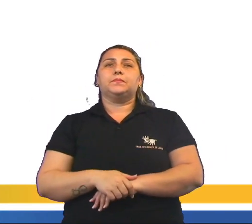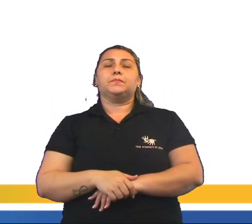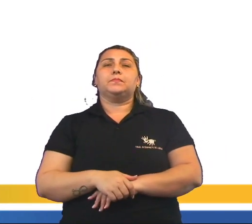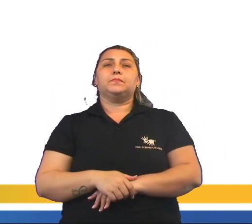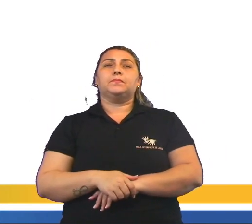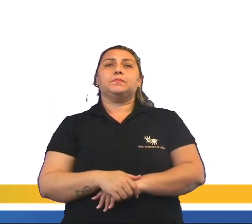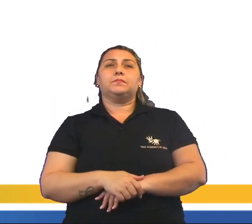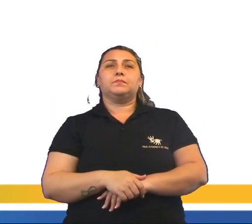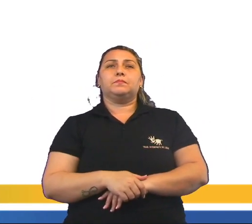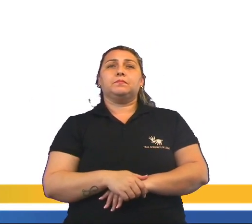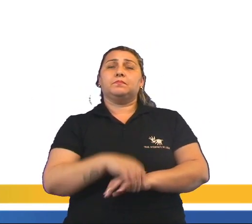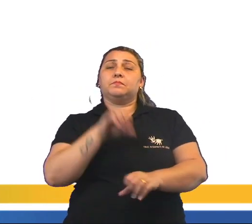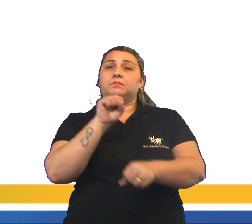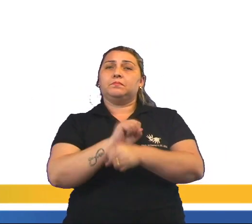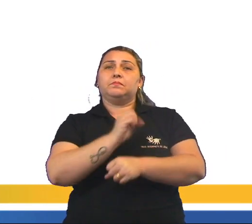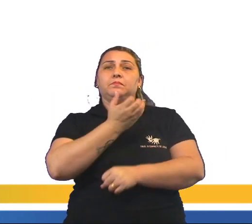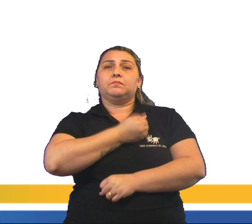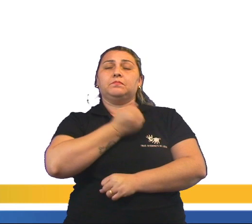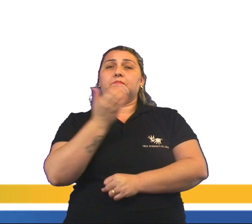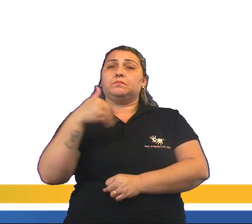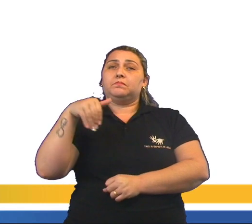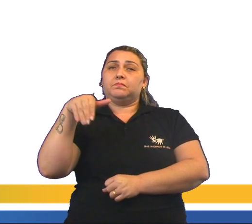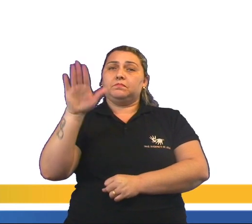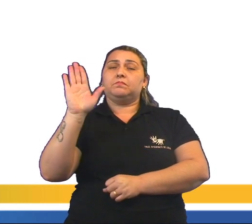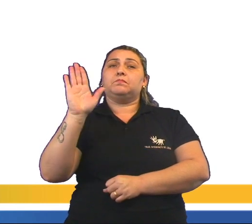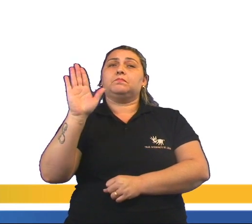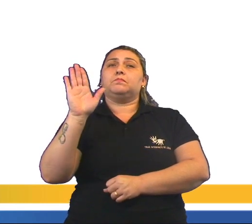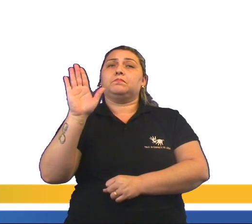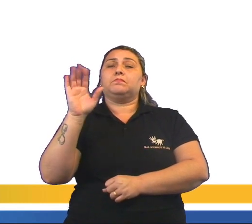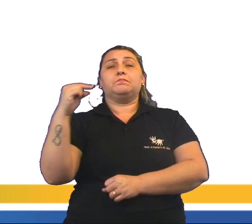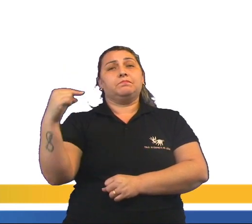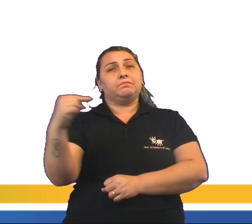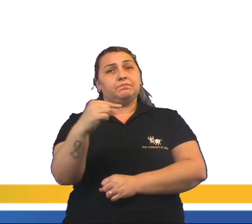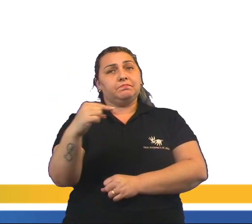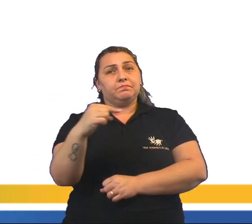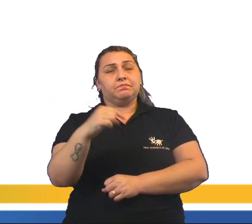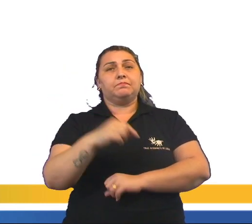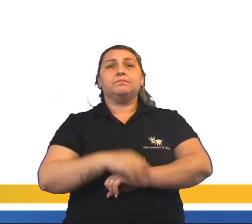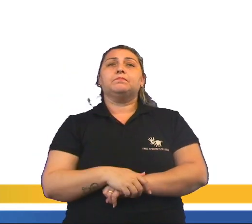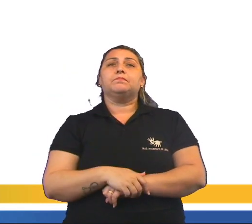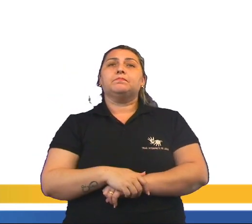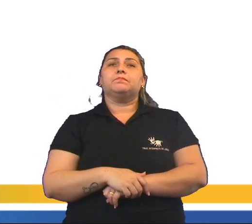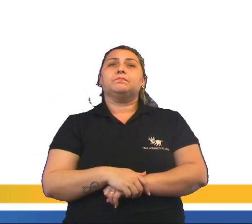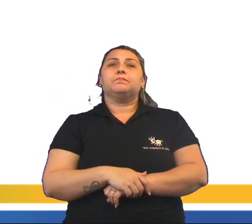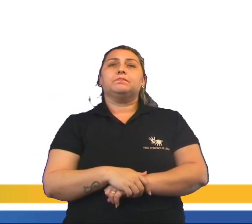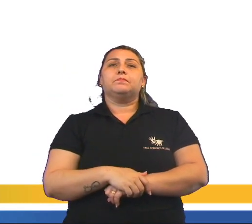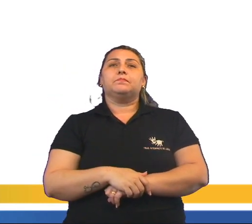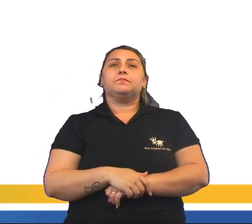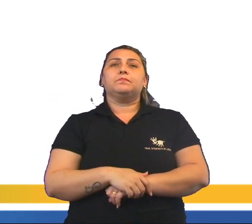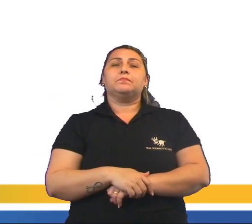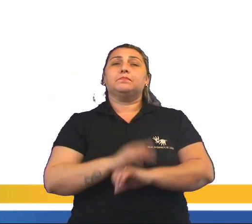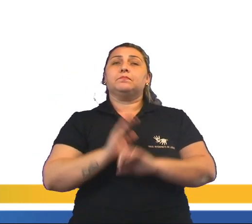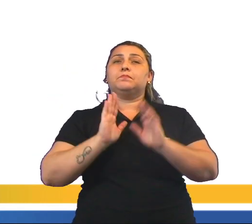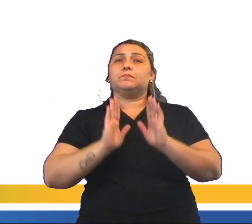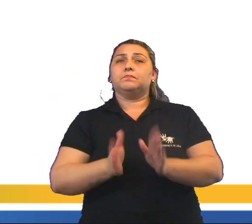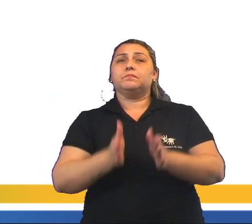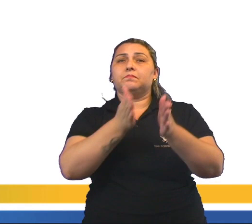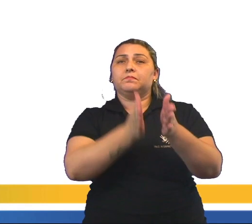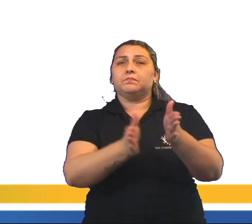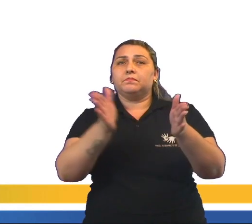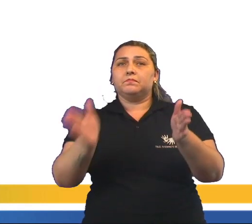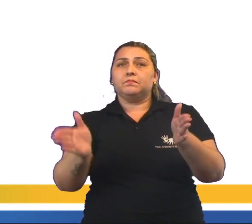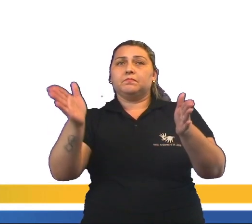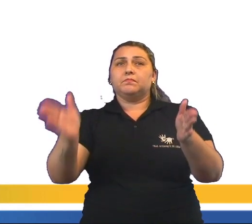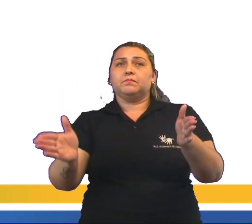1 então ele para número maior só que sendo ele O negativo e já na